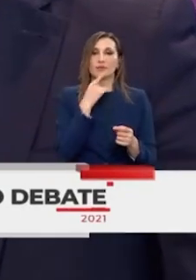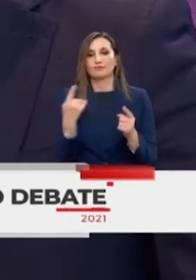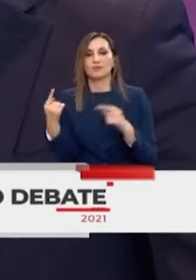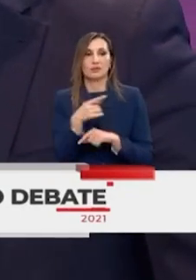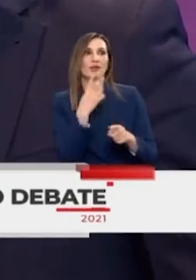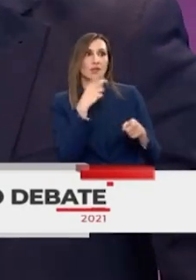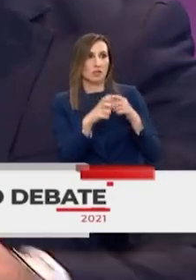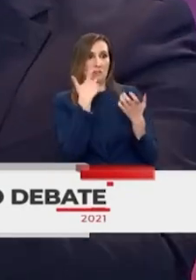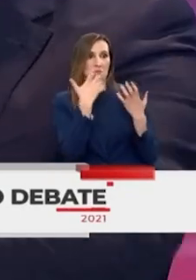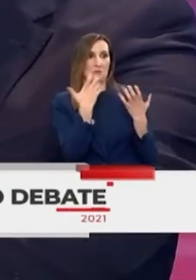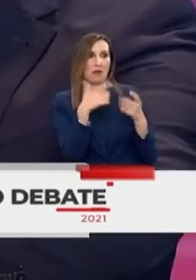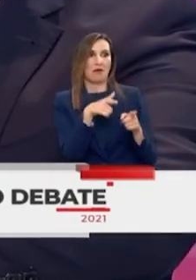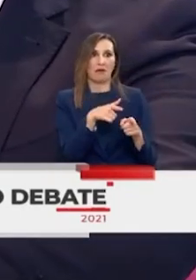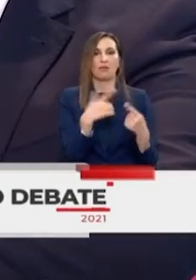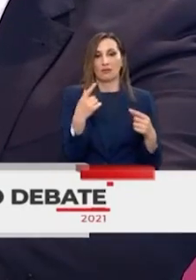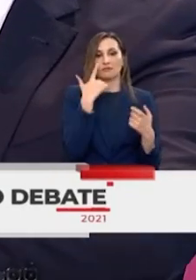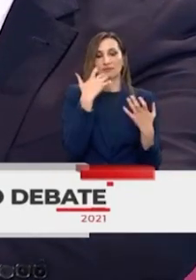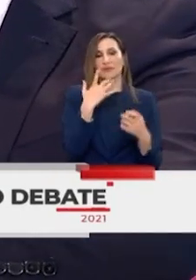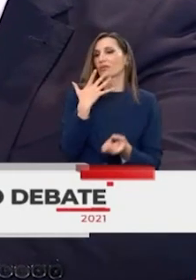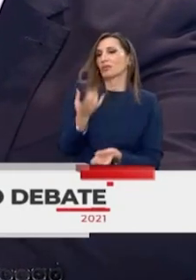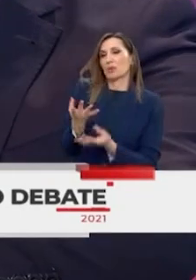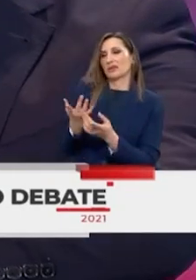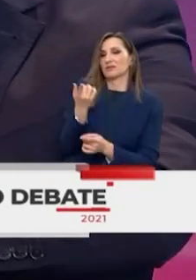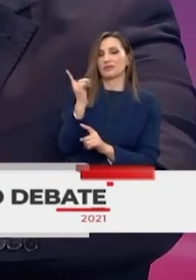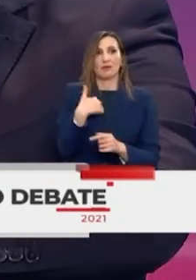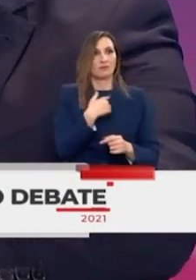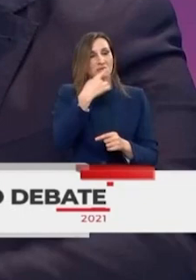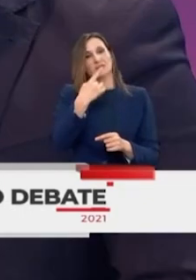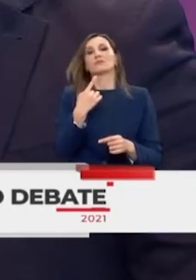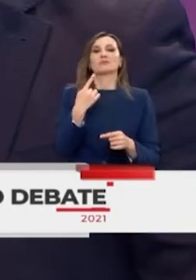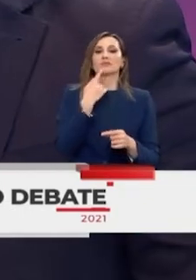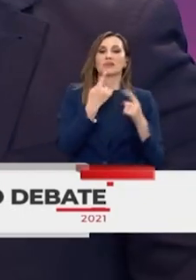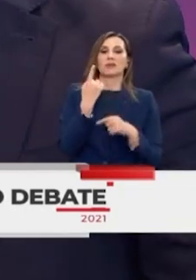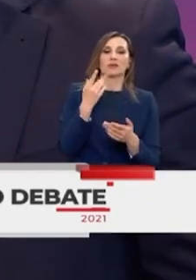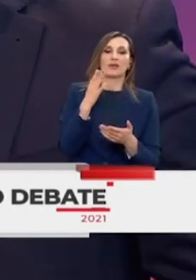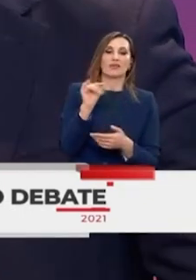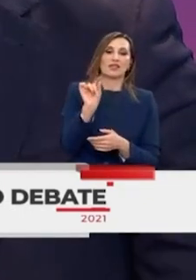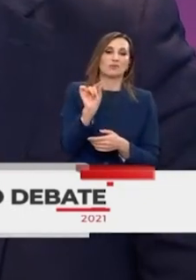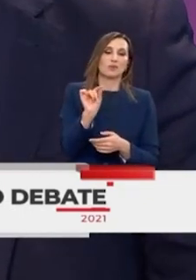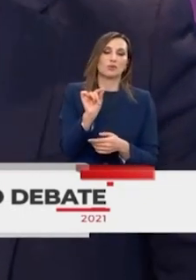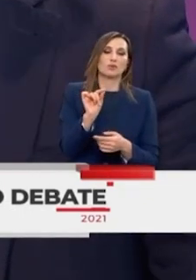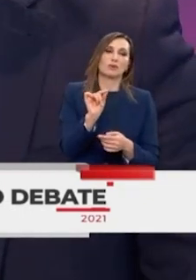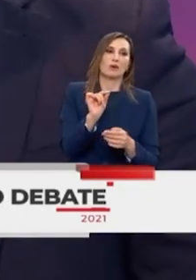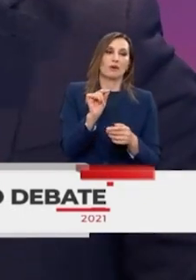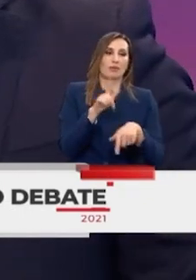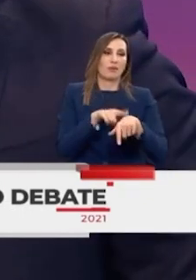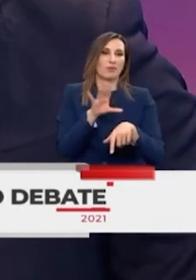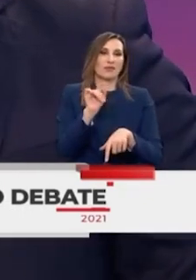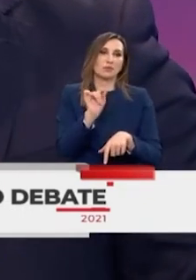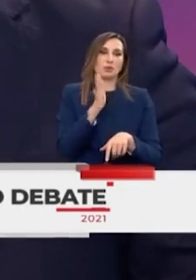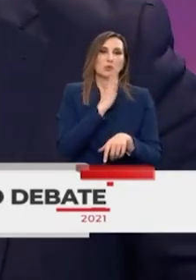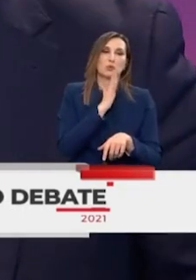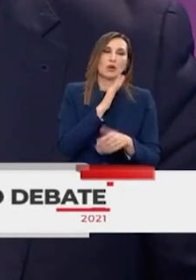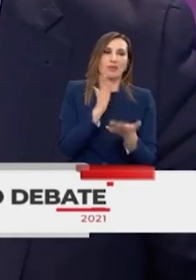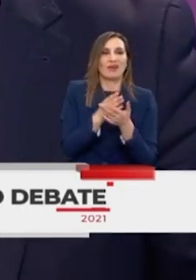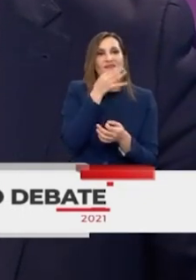em relação àquilo. André, vamos a uma réplica rápida em relação àquilo. Só achei estranho demorar 10 minutos até o Luís Filipe Vieira, mas já 10 minutos já não é mau. Só explicar isto, Ana